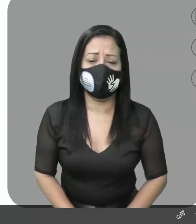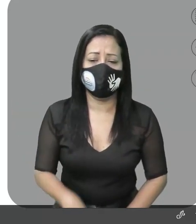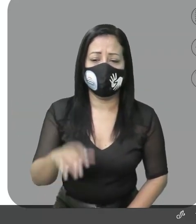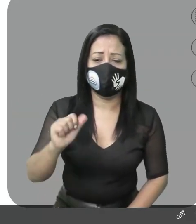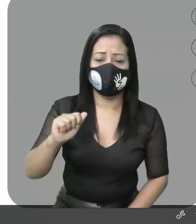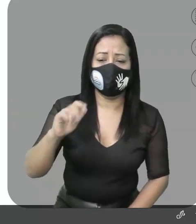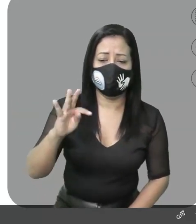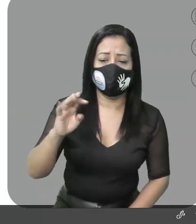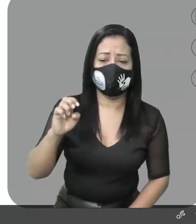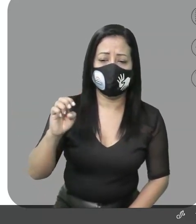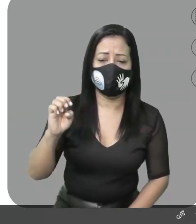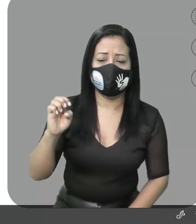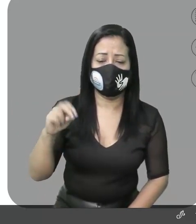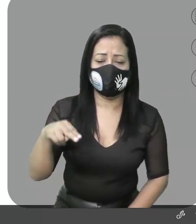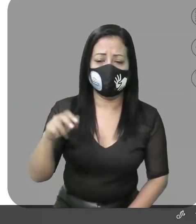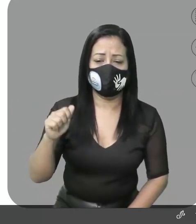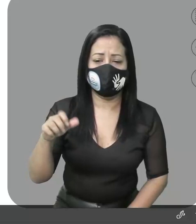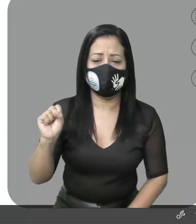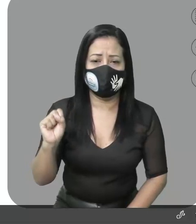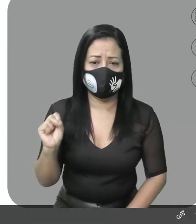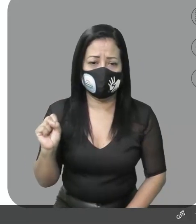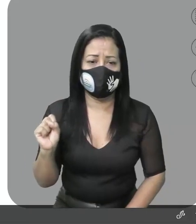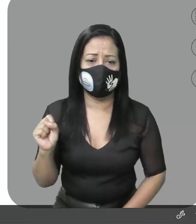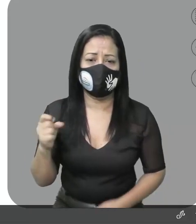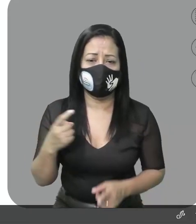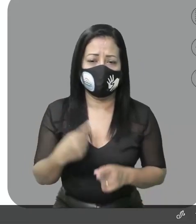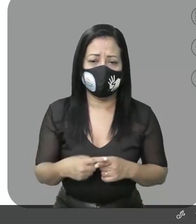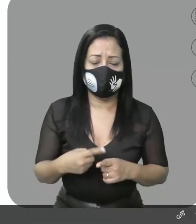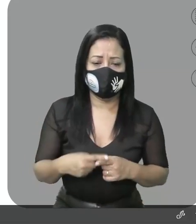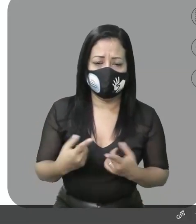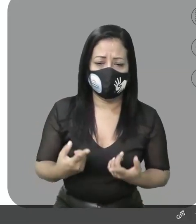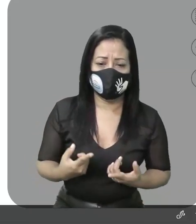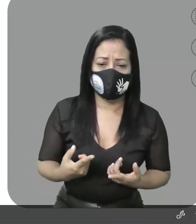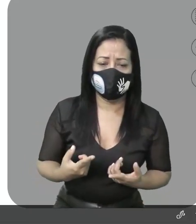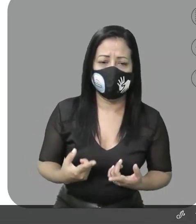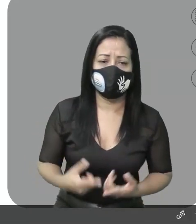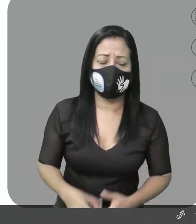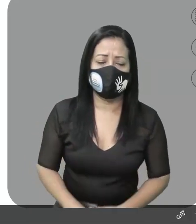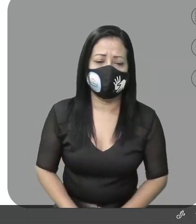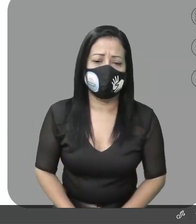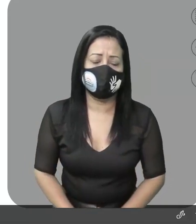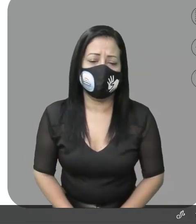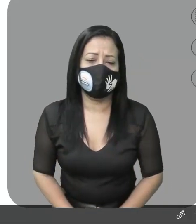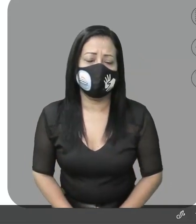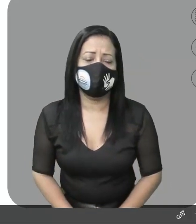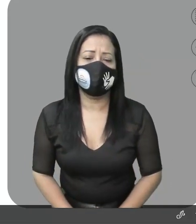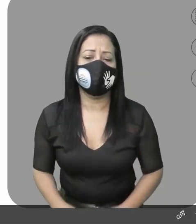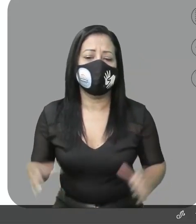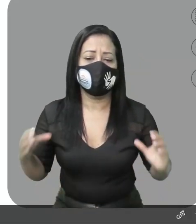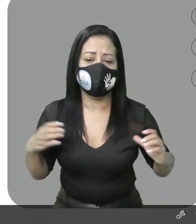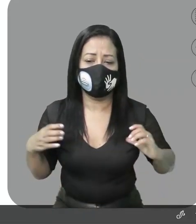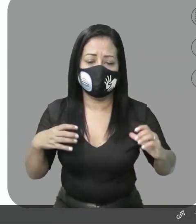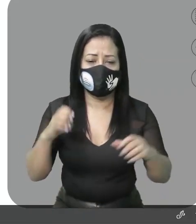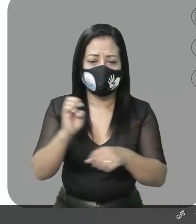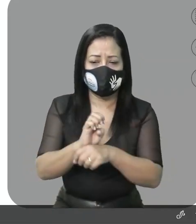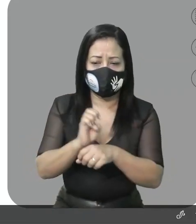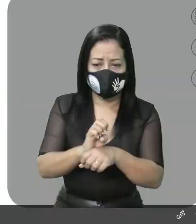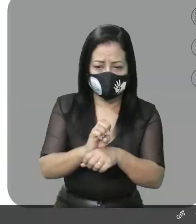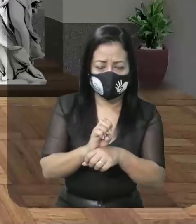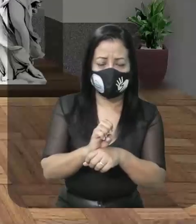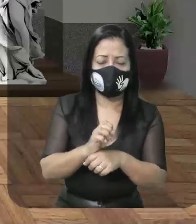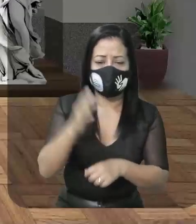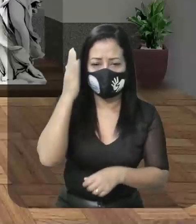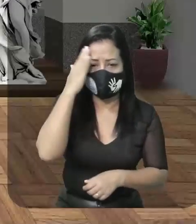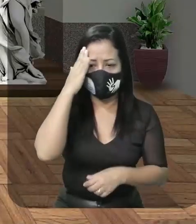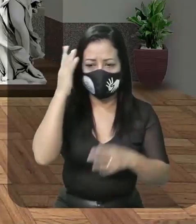Atenas, que nós vamos ter aqui. Então, a formação aqui das cidades-estados nós entendemos como Grécia. E,